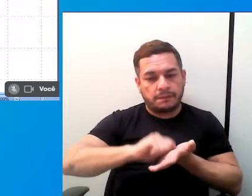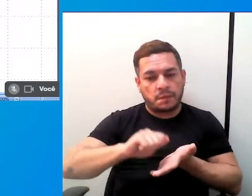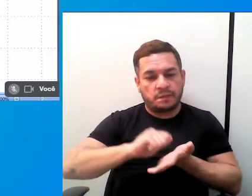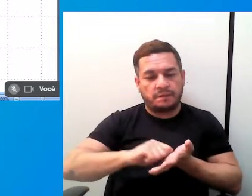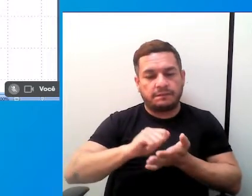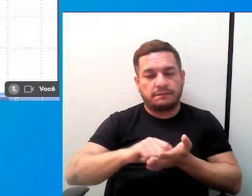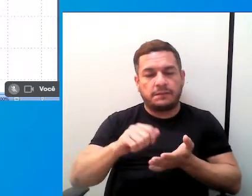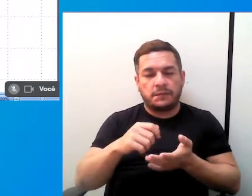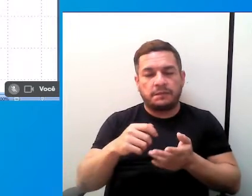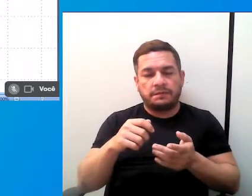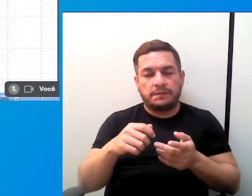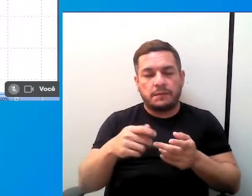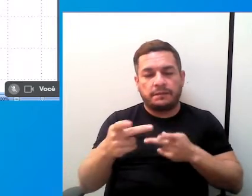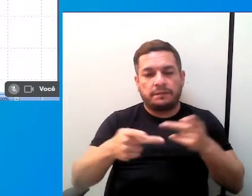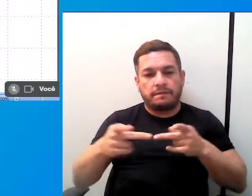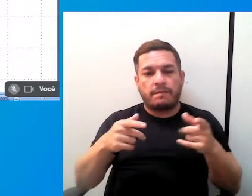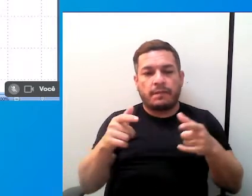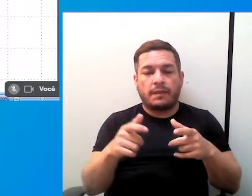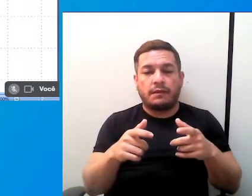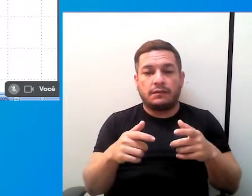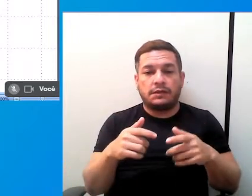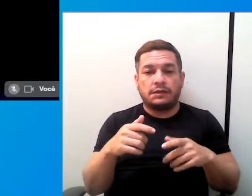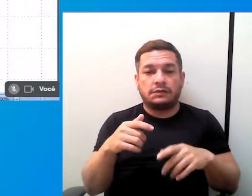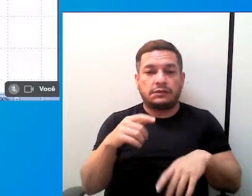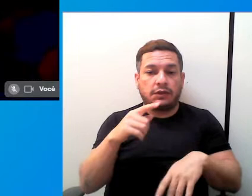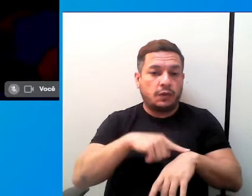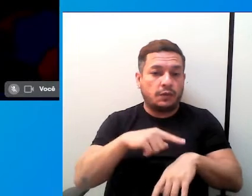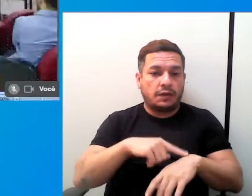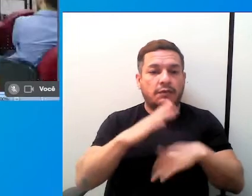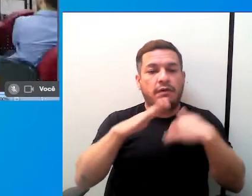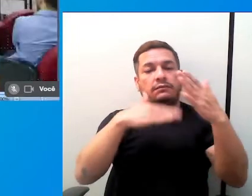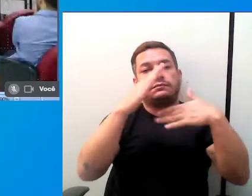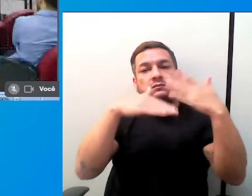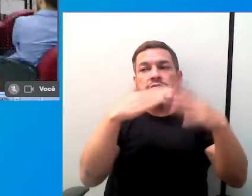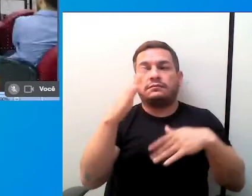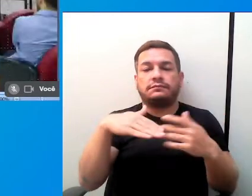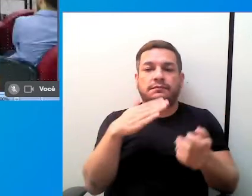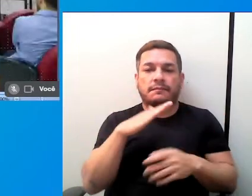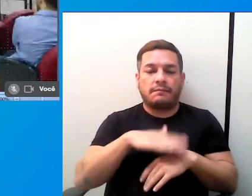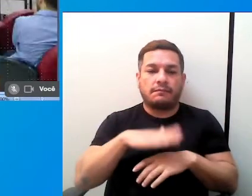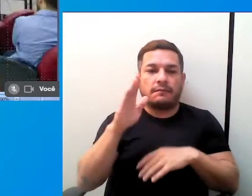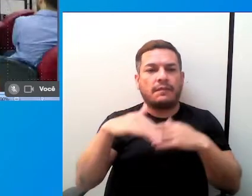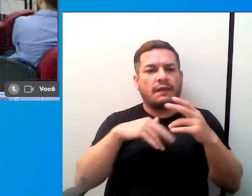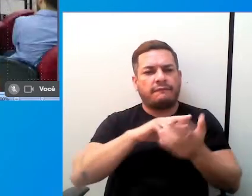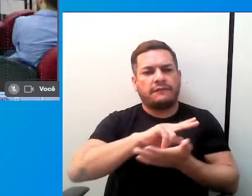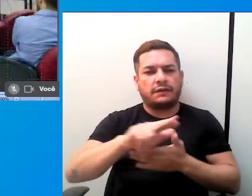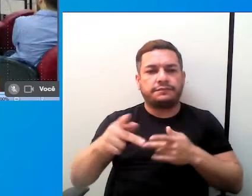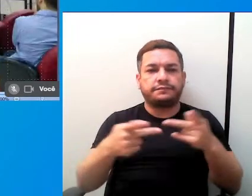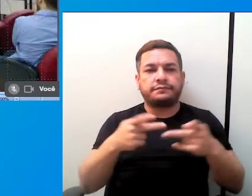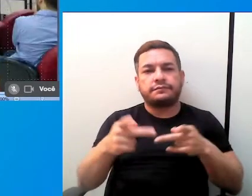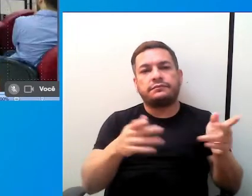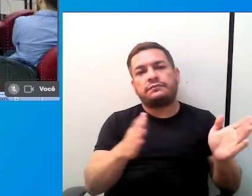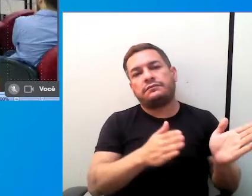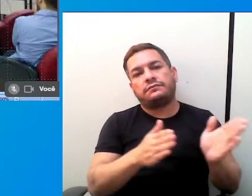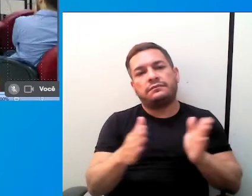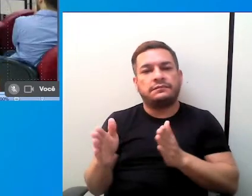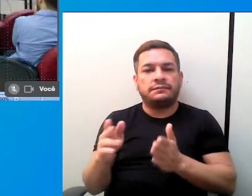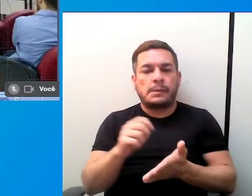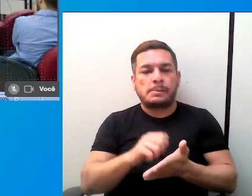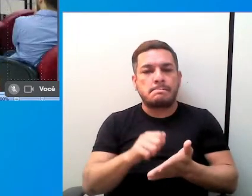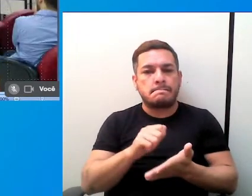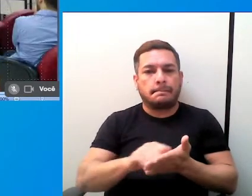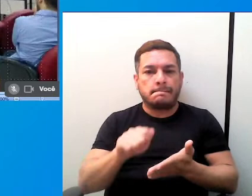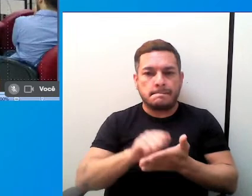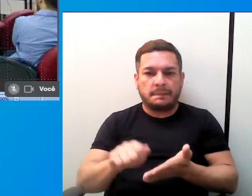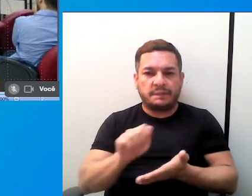e aumentar o prazo de desenvolvimento. Vários projetos já foram desenvolvidos ao longo do tempo, né? Aqui